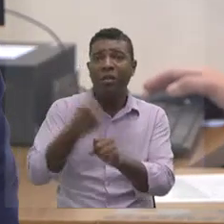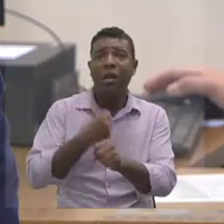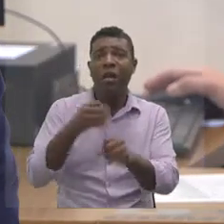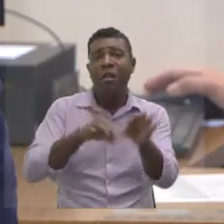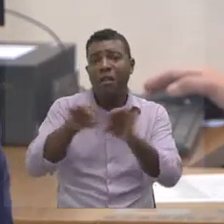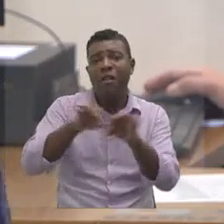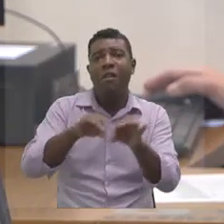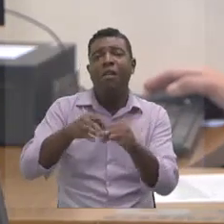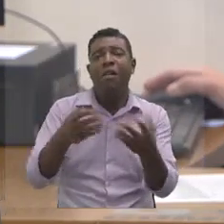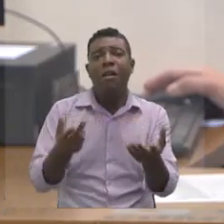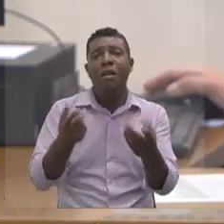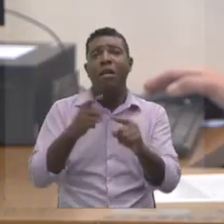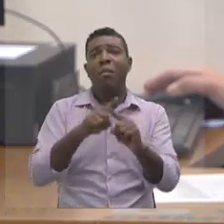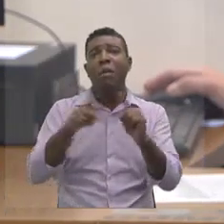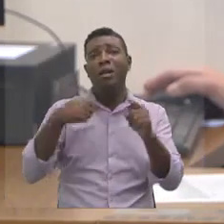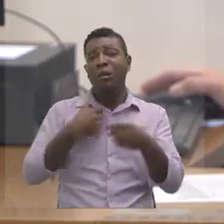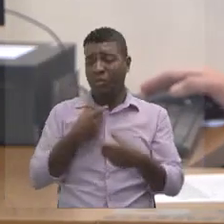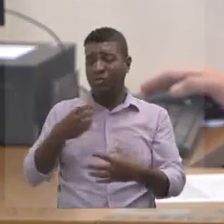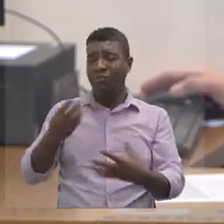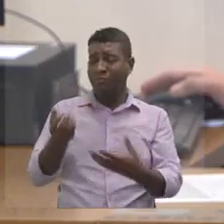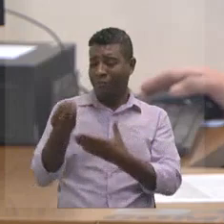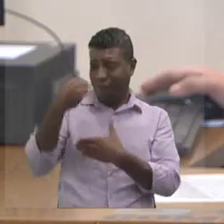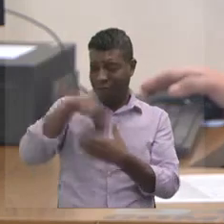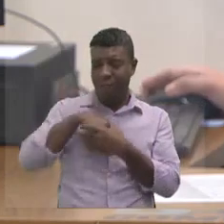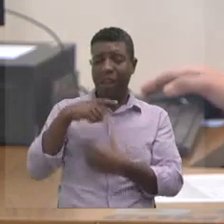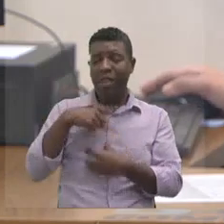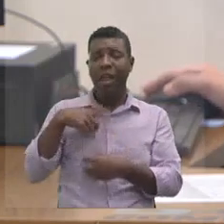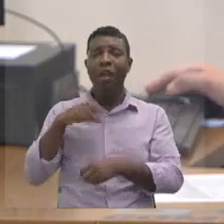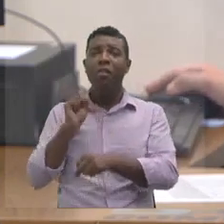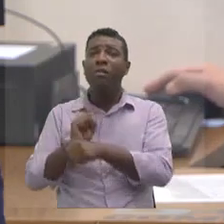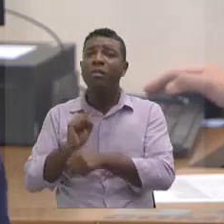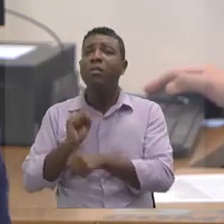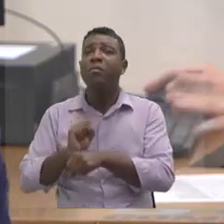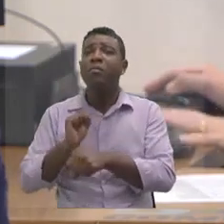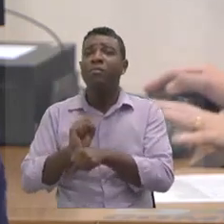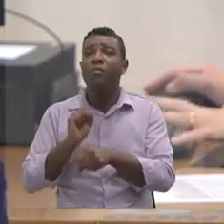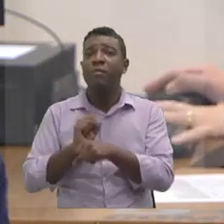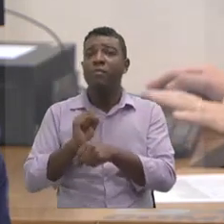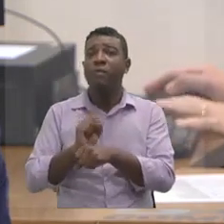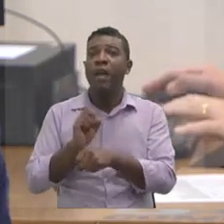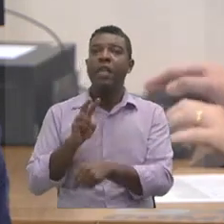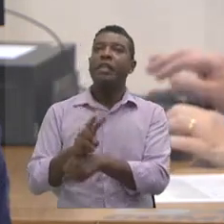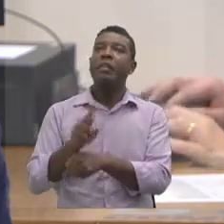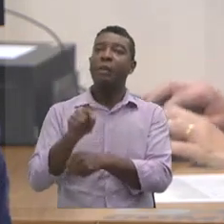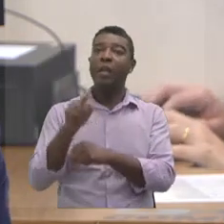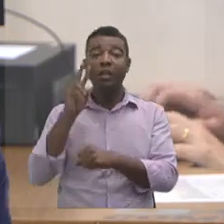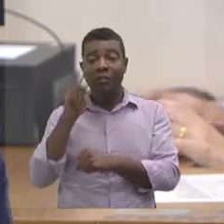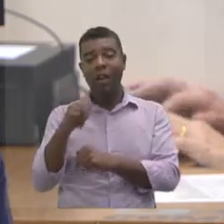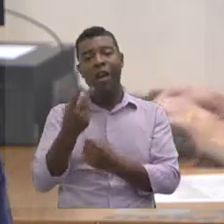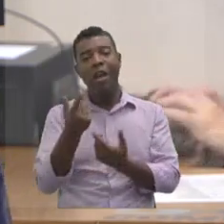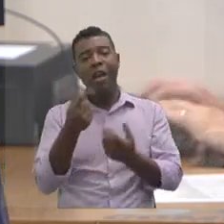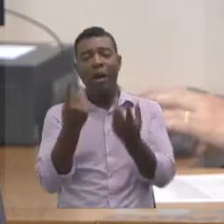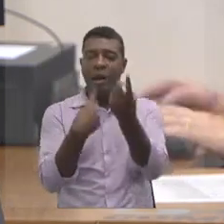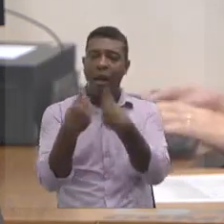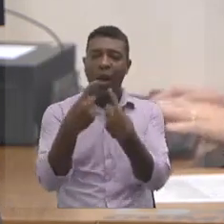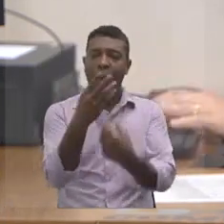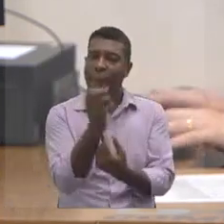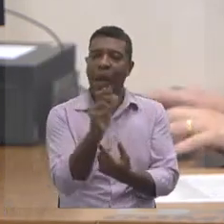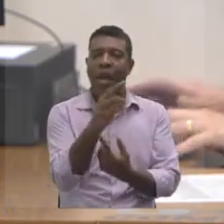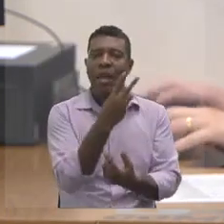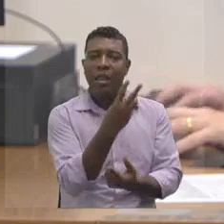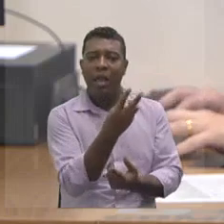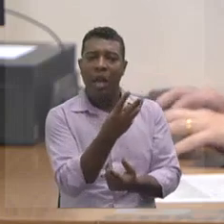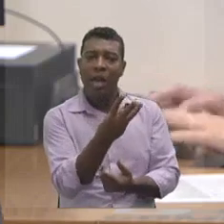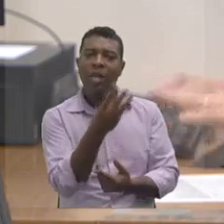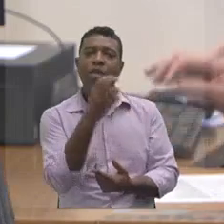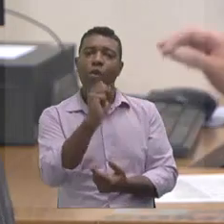eu ainda tenho esperança de ver essa 381 totalmente duplicada Espero que o nosso